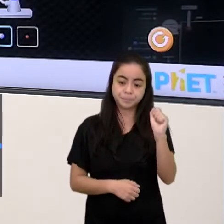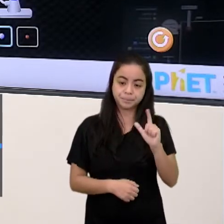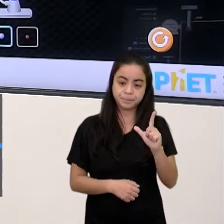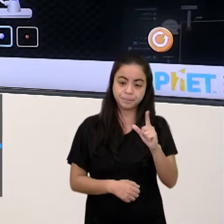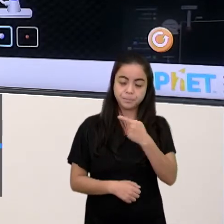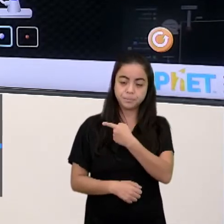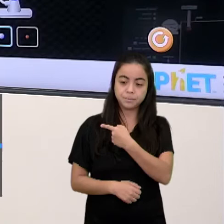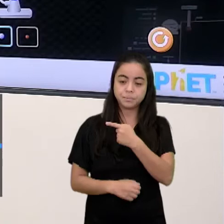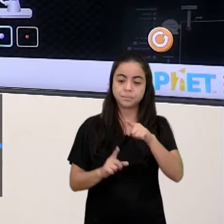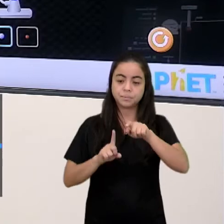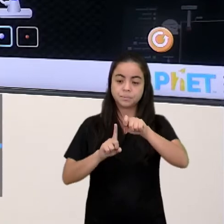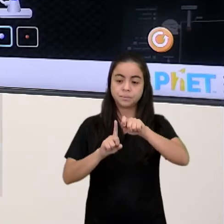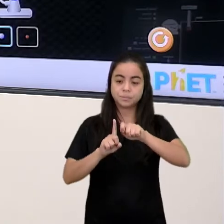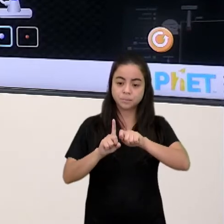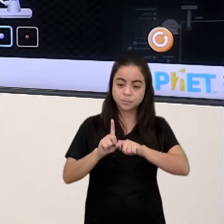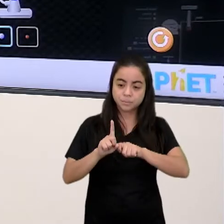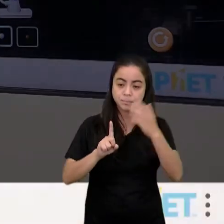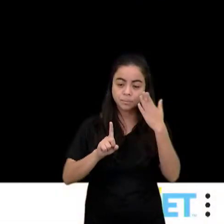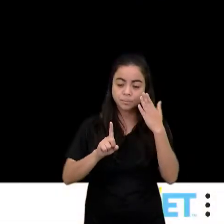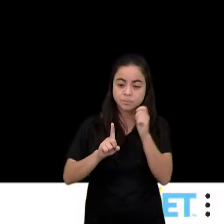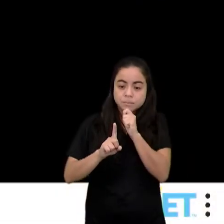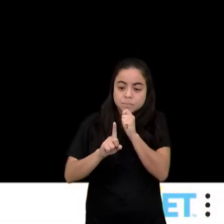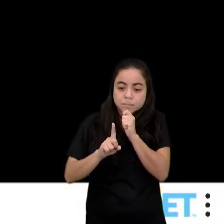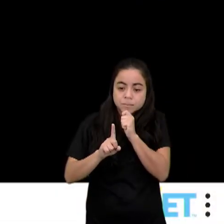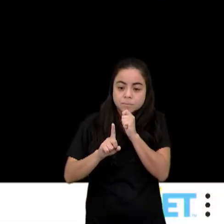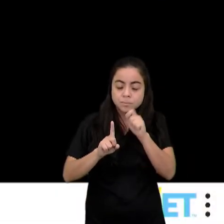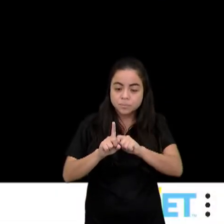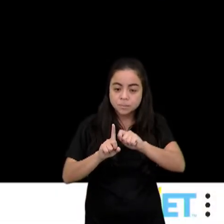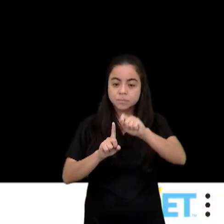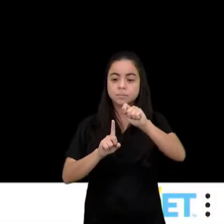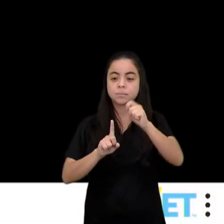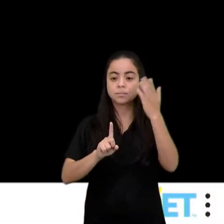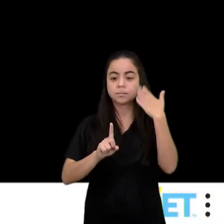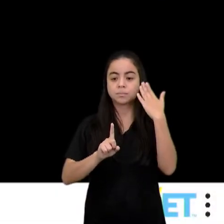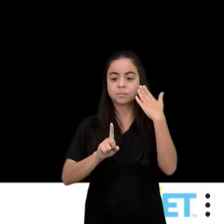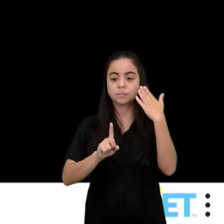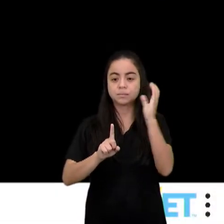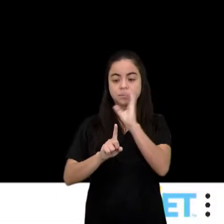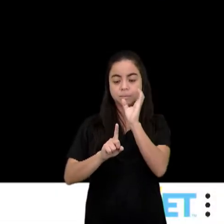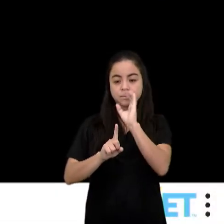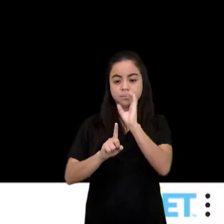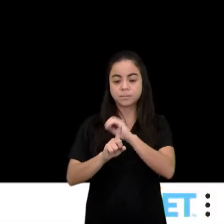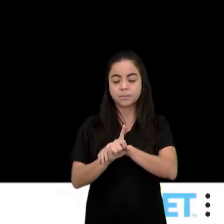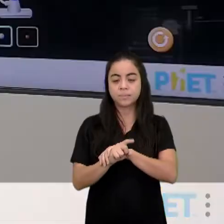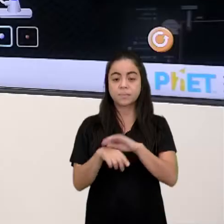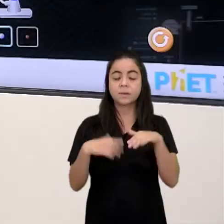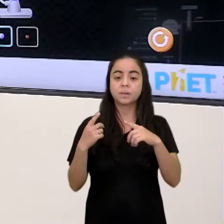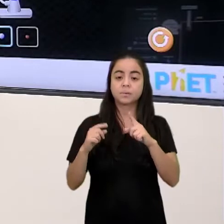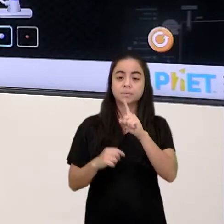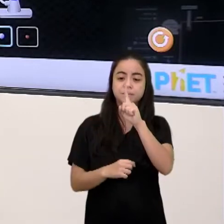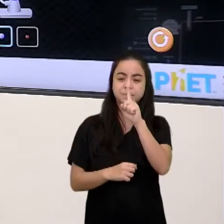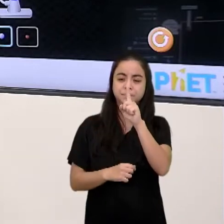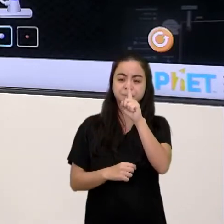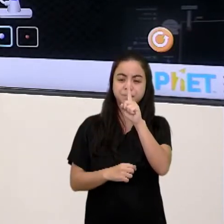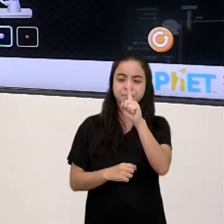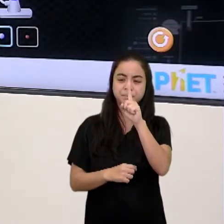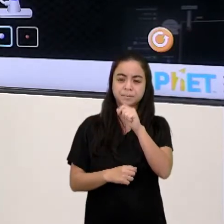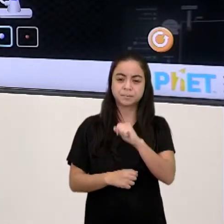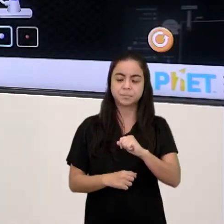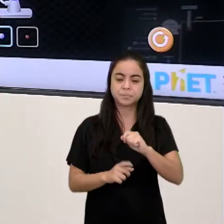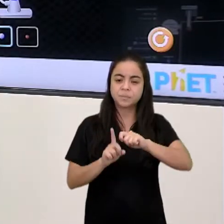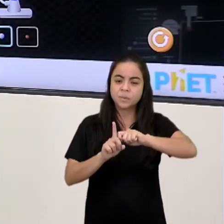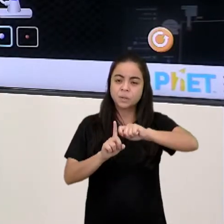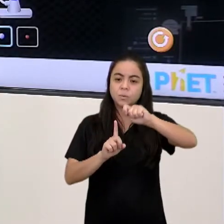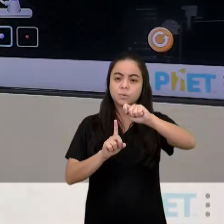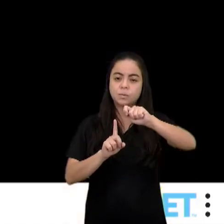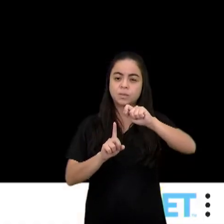baixar a temperatura, e uma parte vermelhinha que, se você subir, aumenta a temperatura, tá certo? Lá em cima tem um termômetro, ó, que